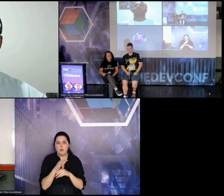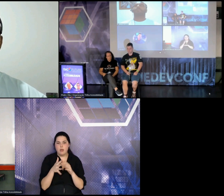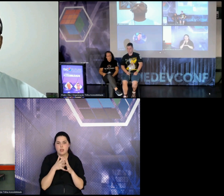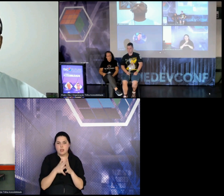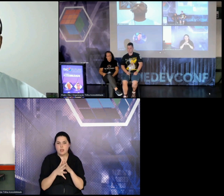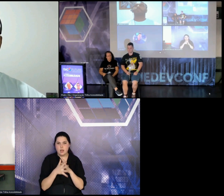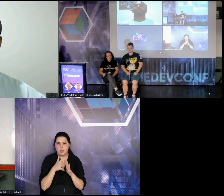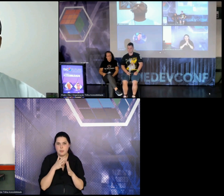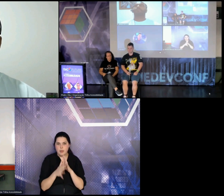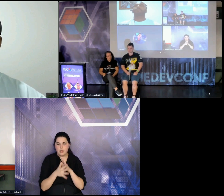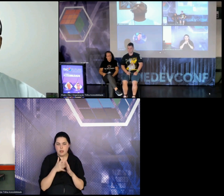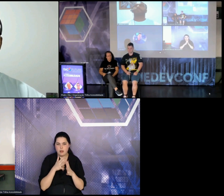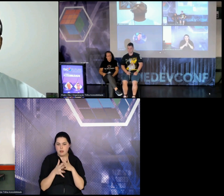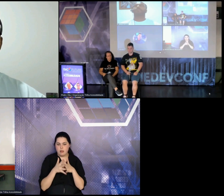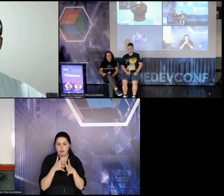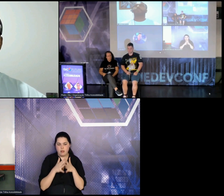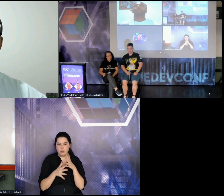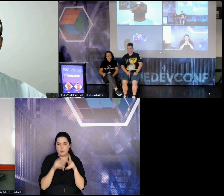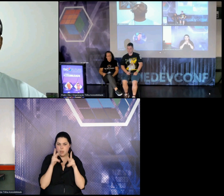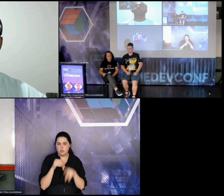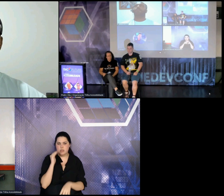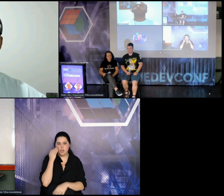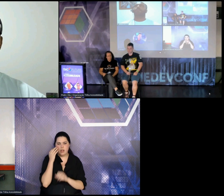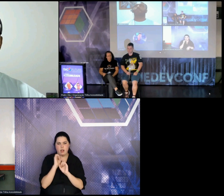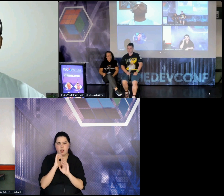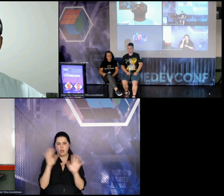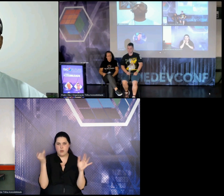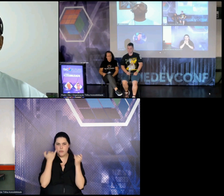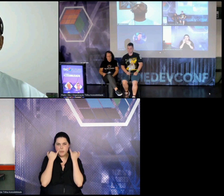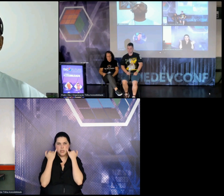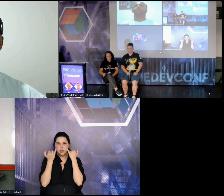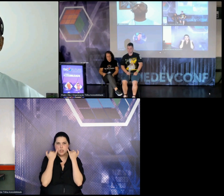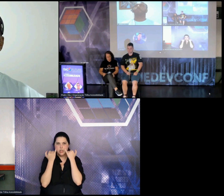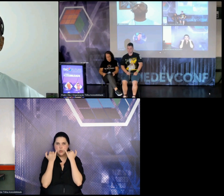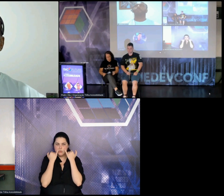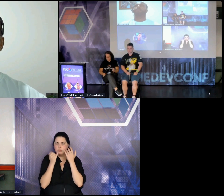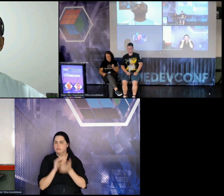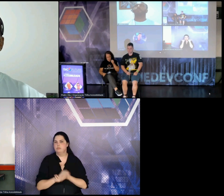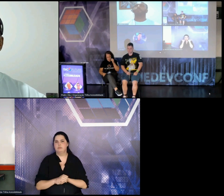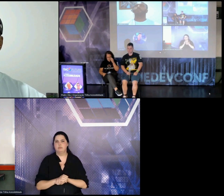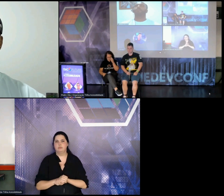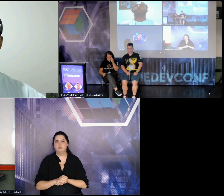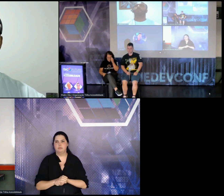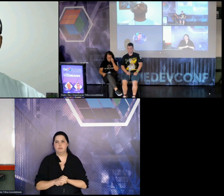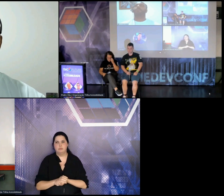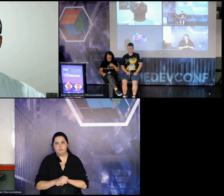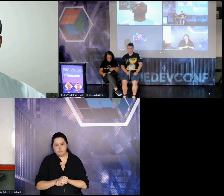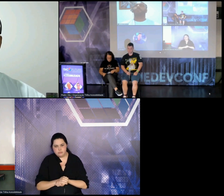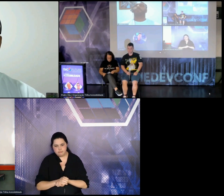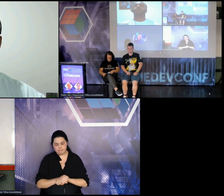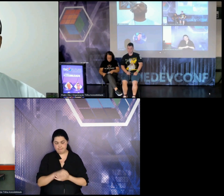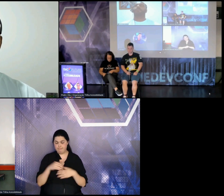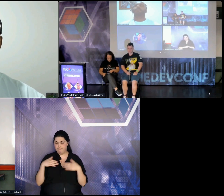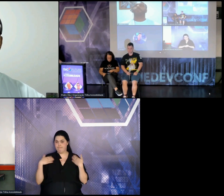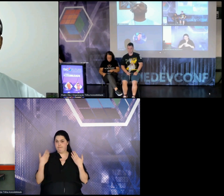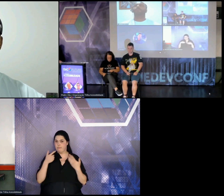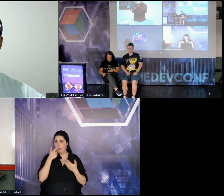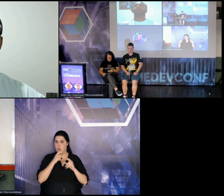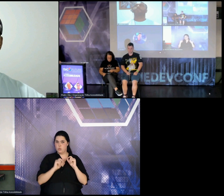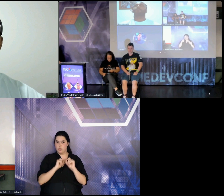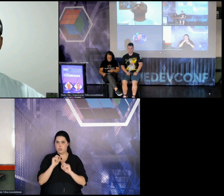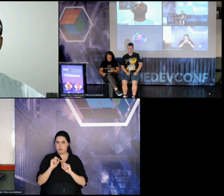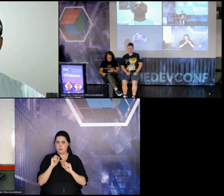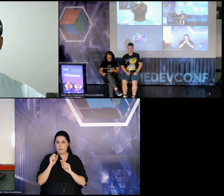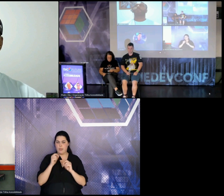as pessoas a terem um entendimento mais objetivo das mensagens, né? Então, eu acho que é